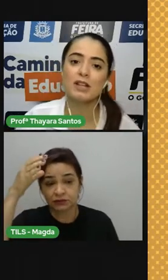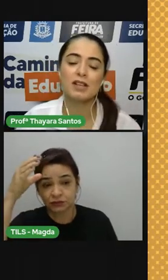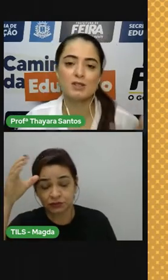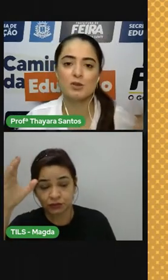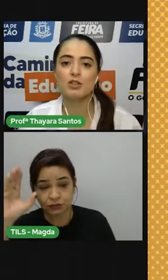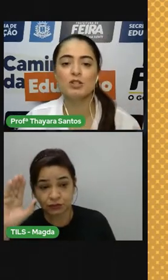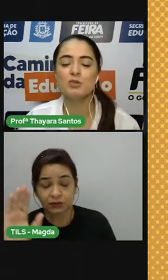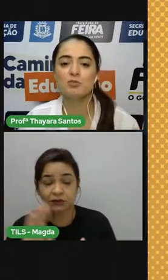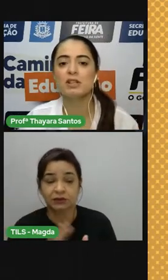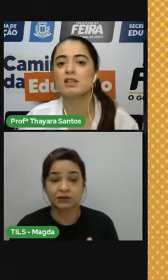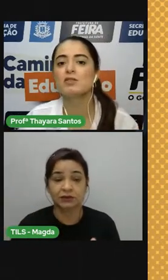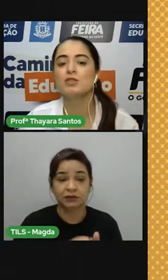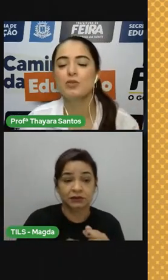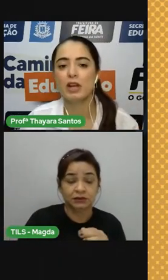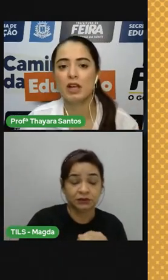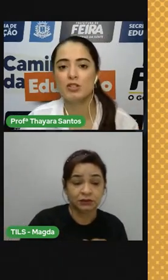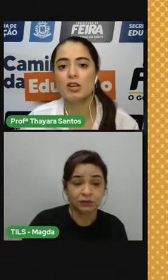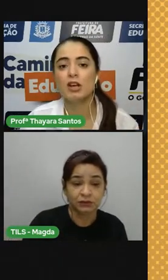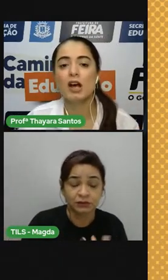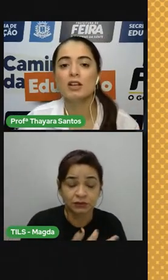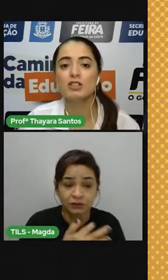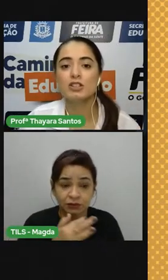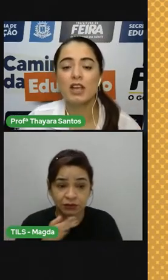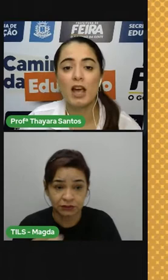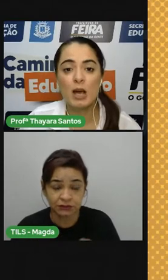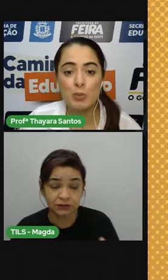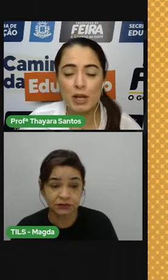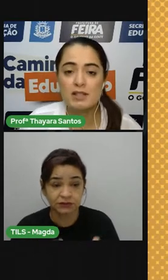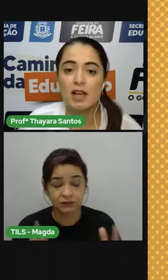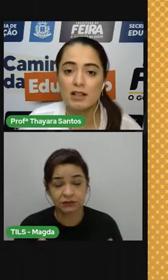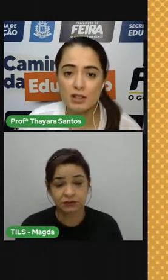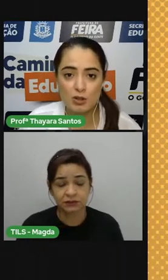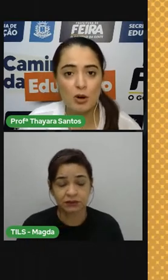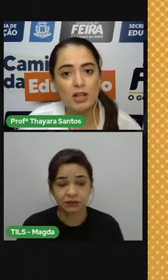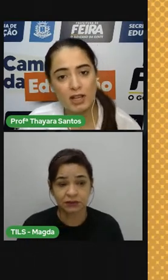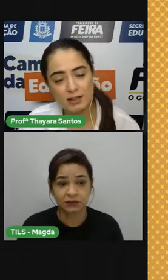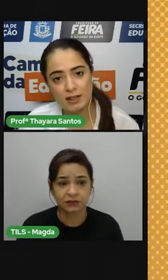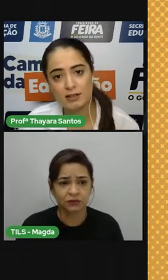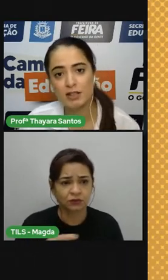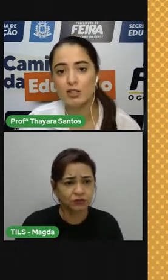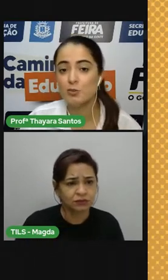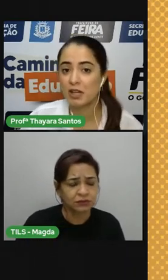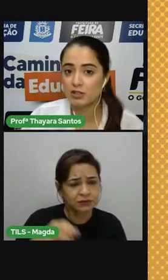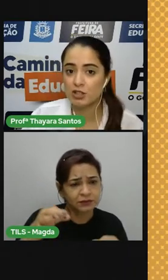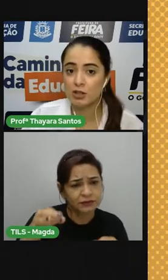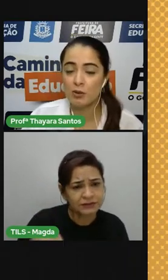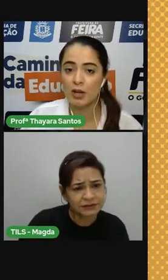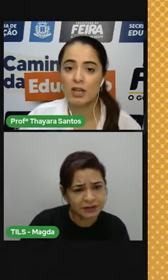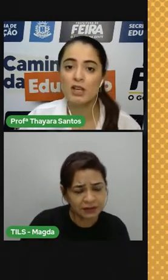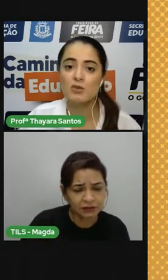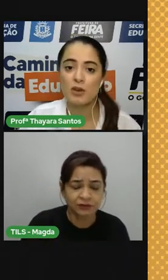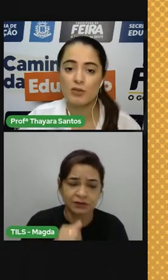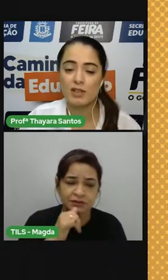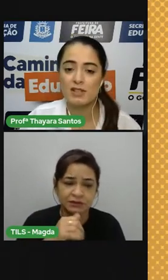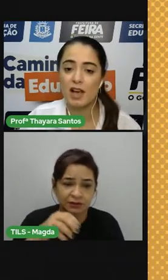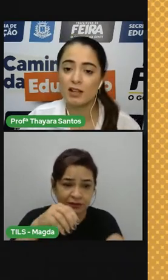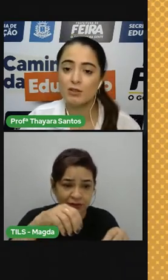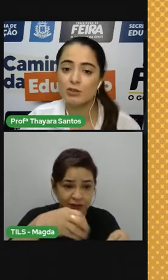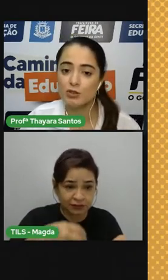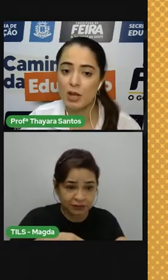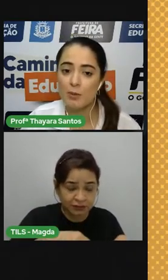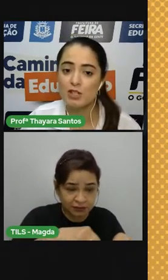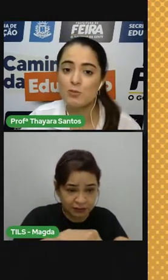muitas plantações, tipos de plantação diferentes, a gente tem a época certa de colheita e de plantio. E isso é